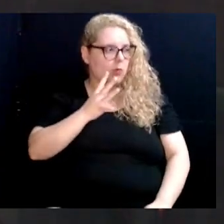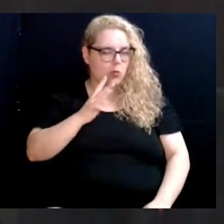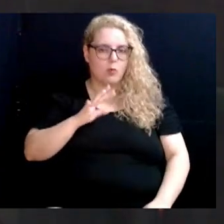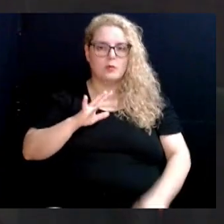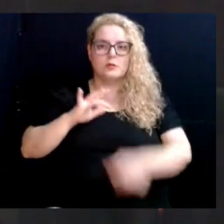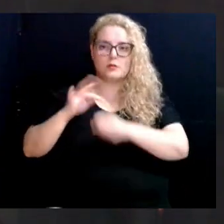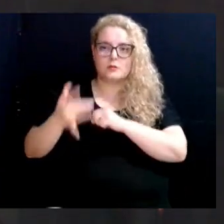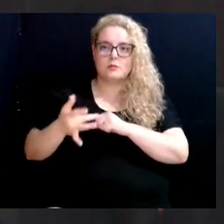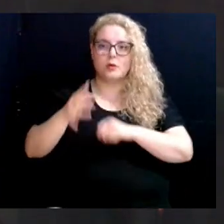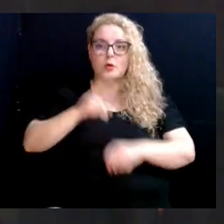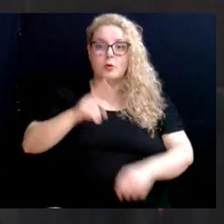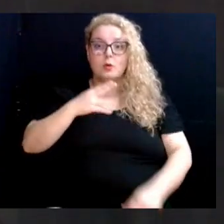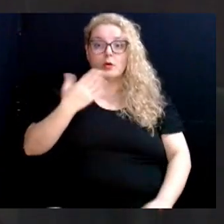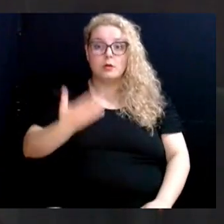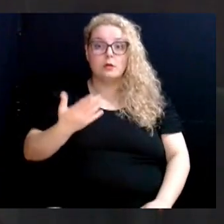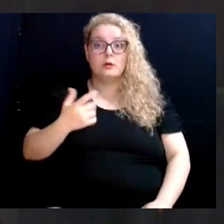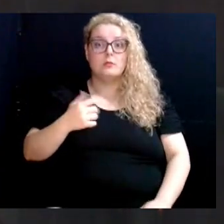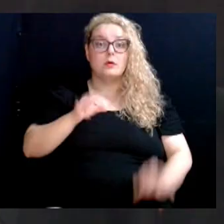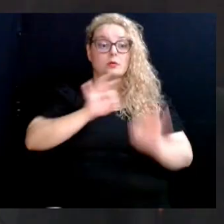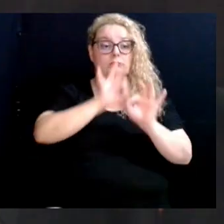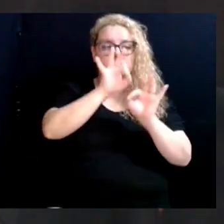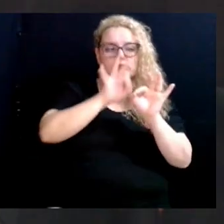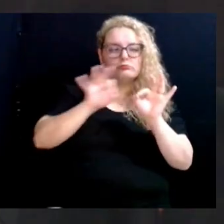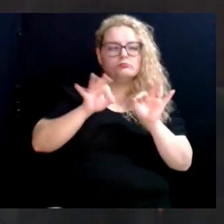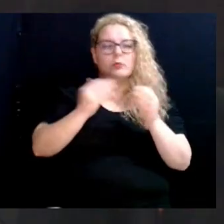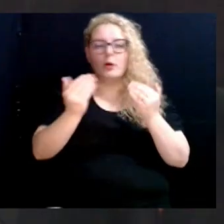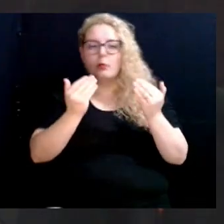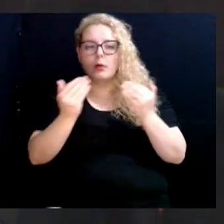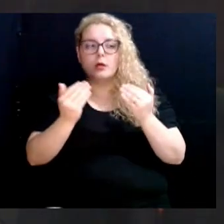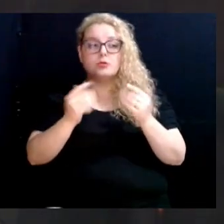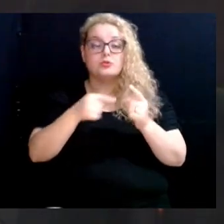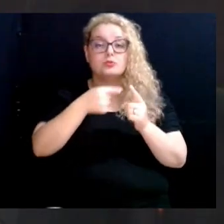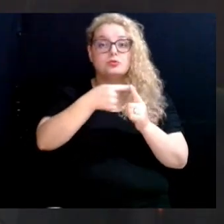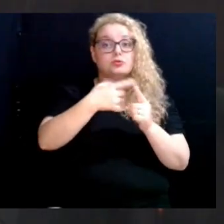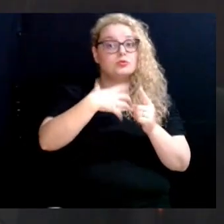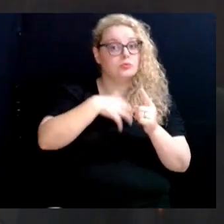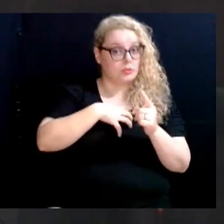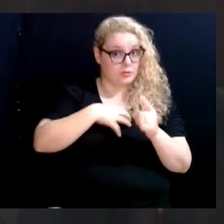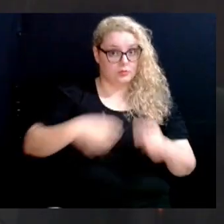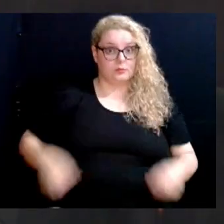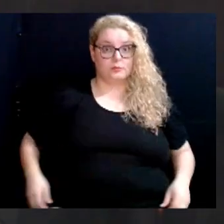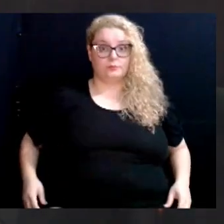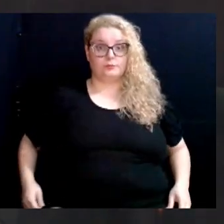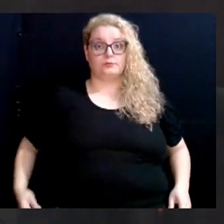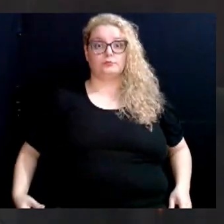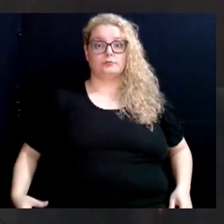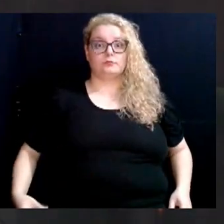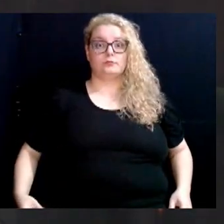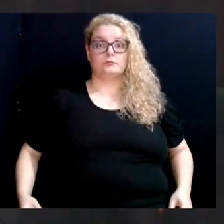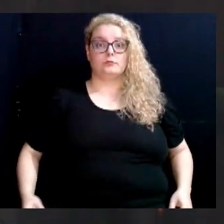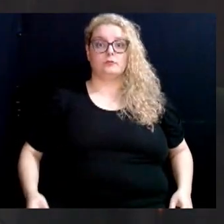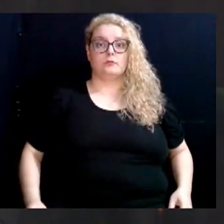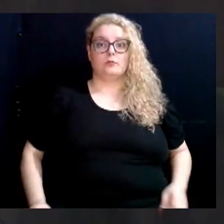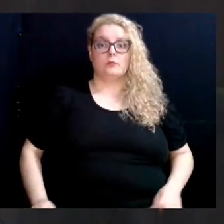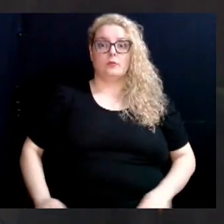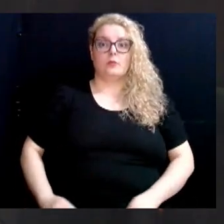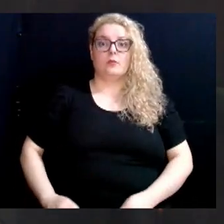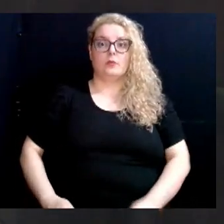sociais. Utilizar isso para você mensurar de uma forma positiva. Então, assim, talvez aquela foto, e até colocar um destaquezinho,